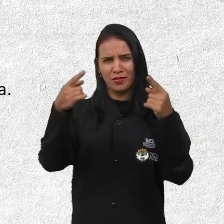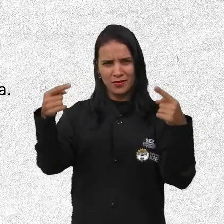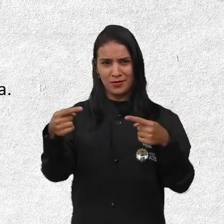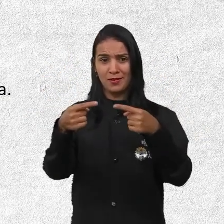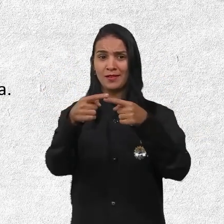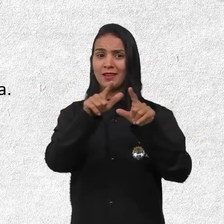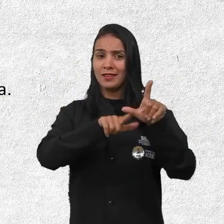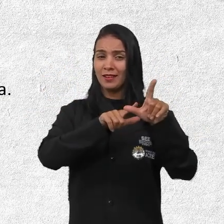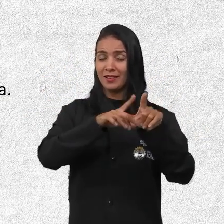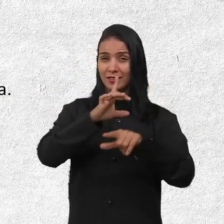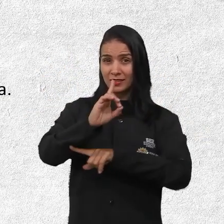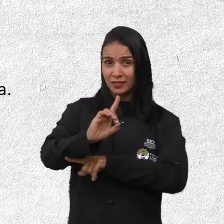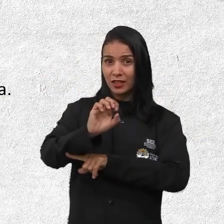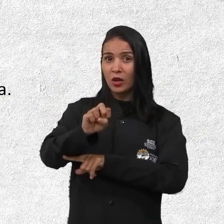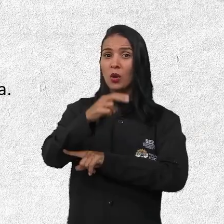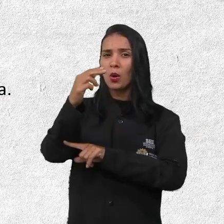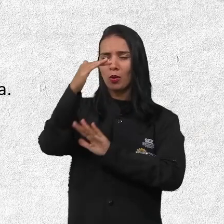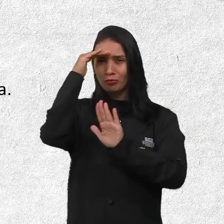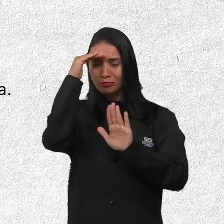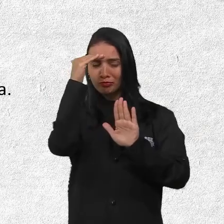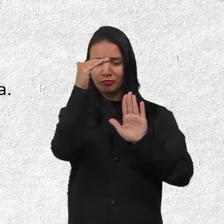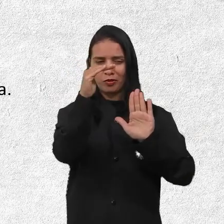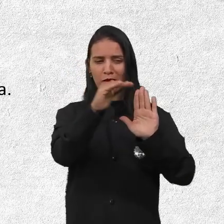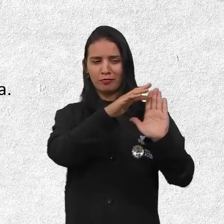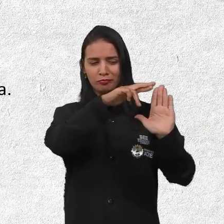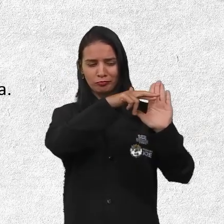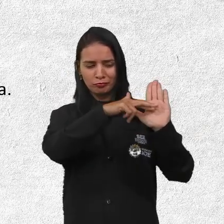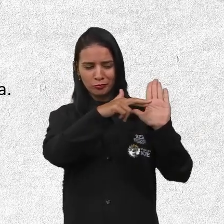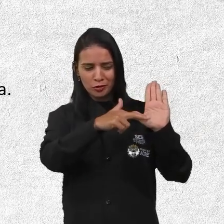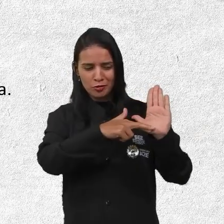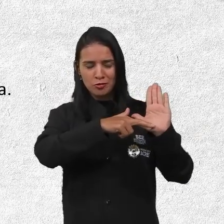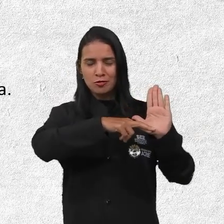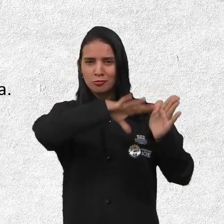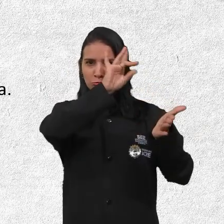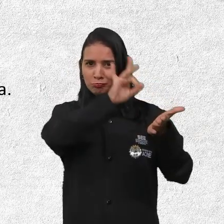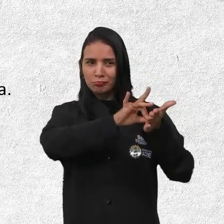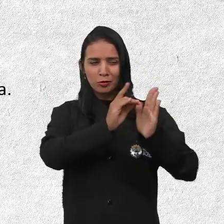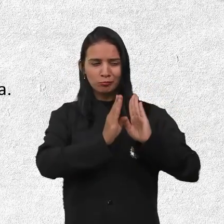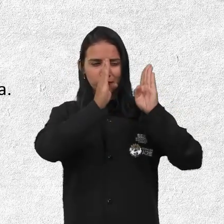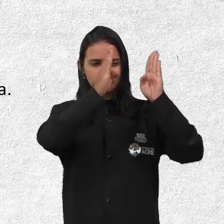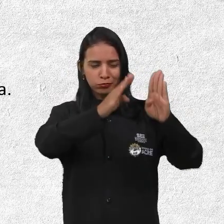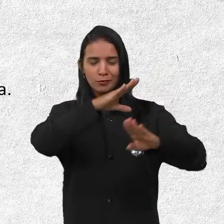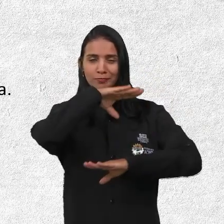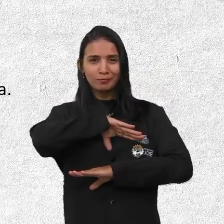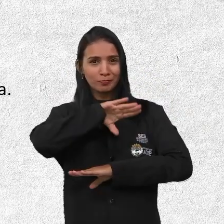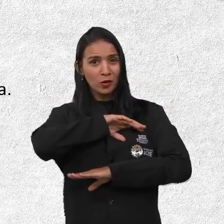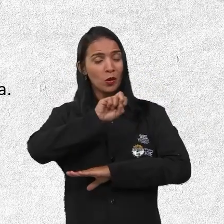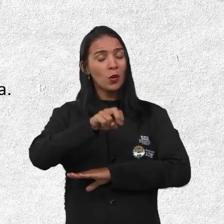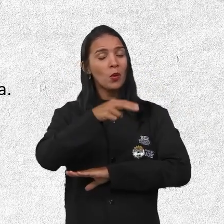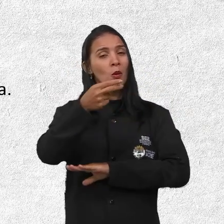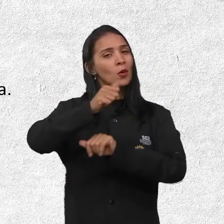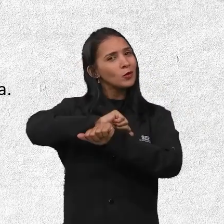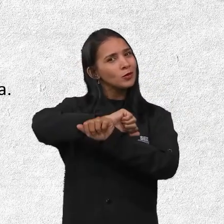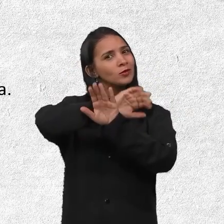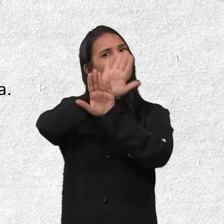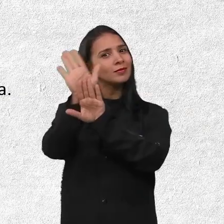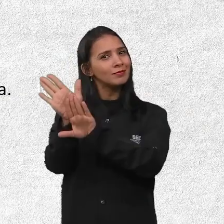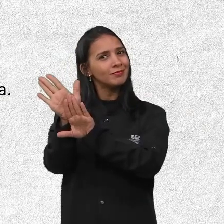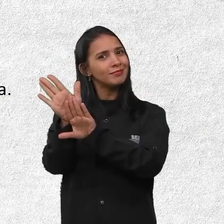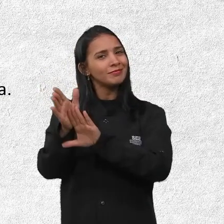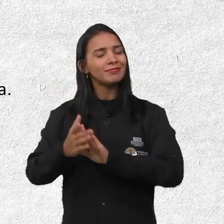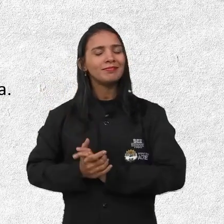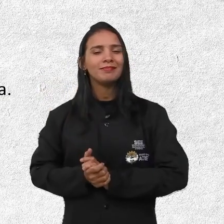fiel à norma da língua padrão da língua portuguesa? Será que não tem mais nenhuma possibilidade de sentido? Letra